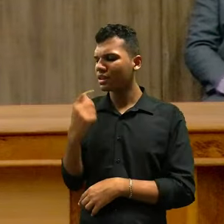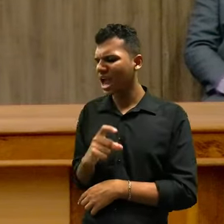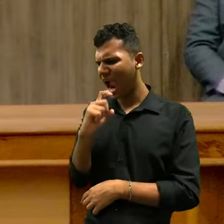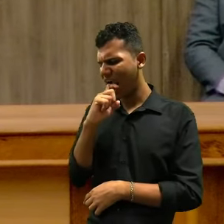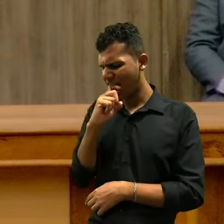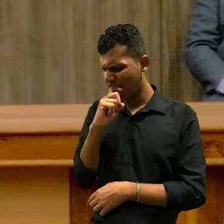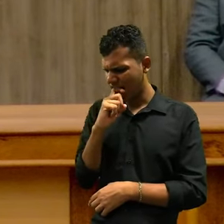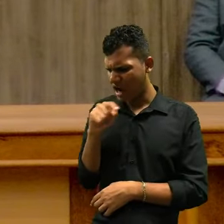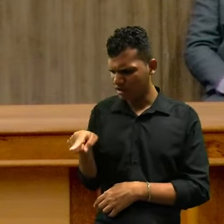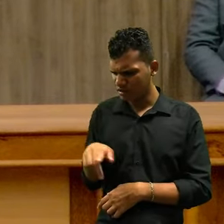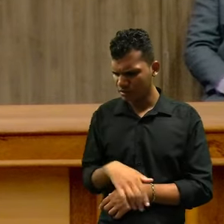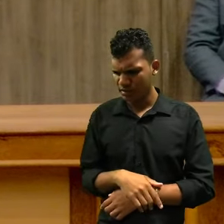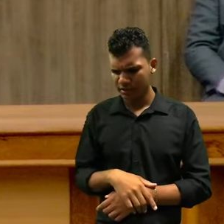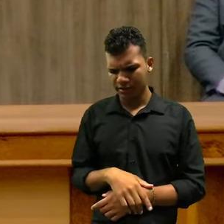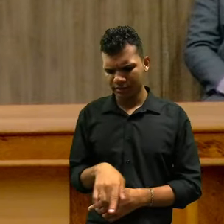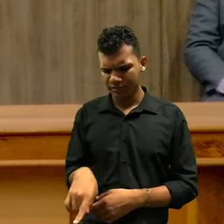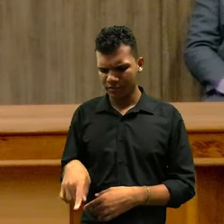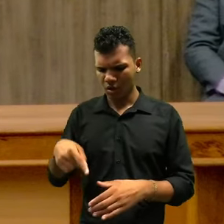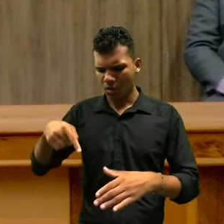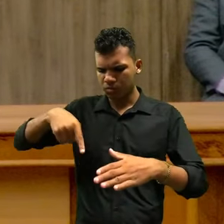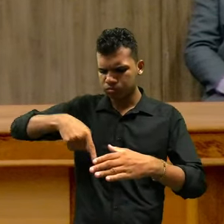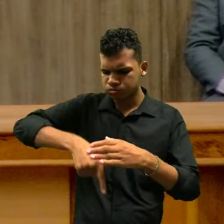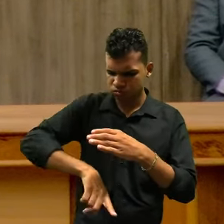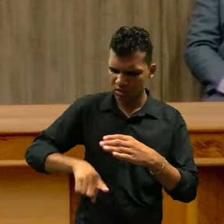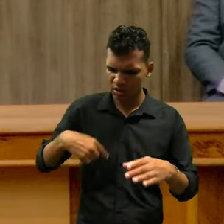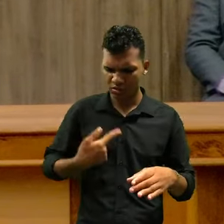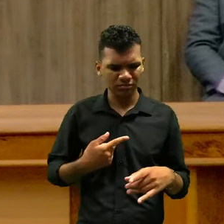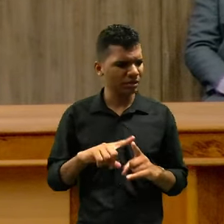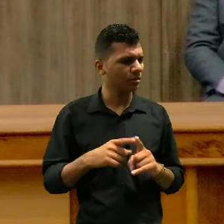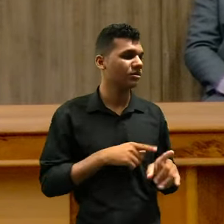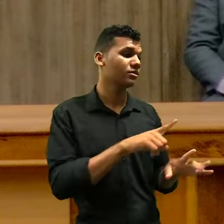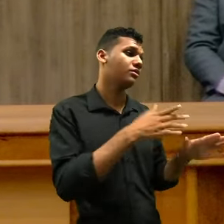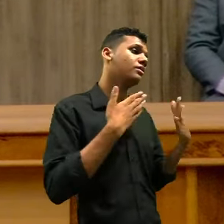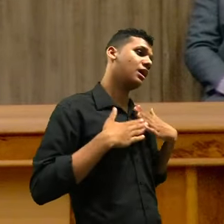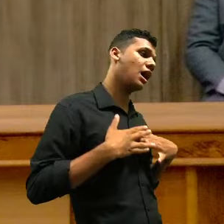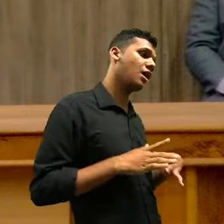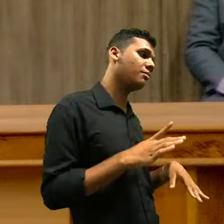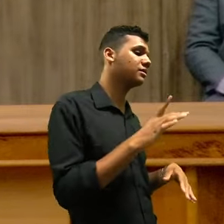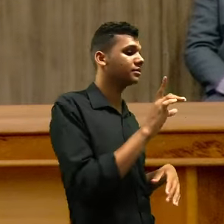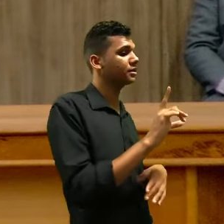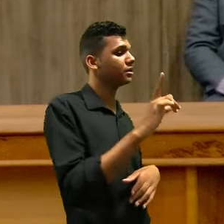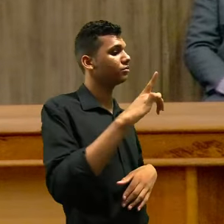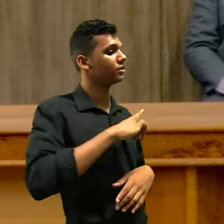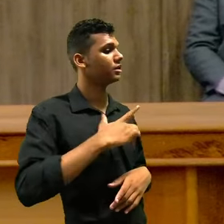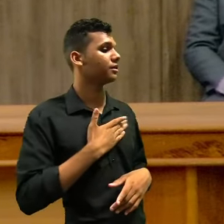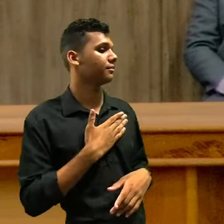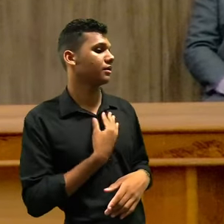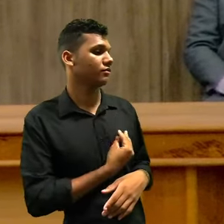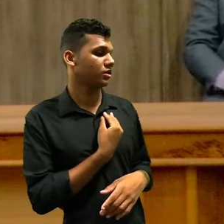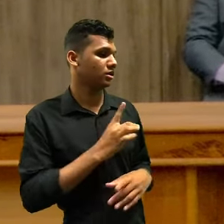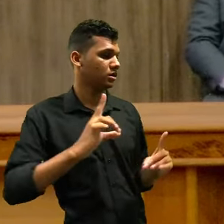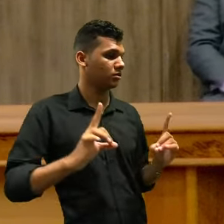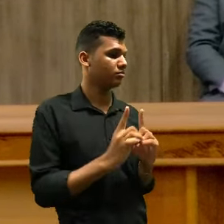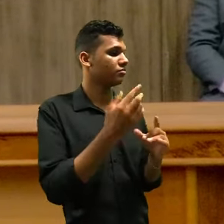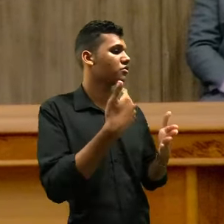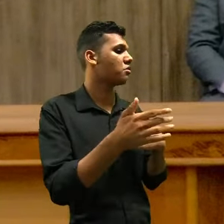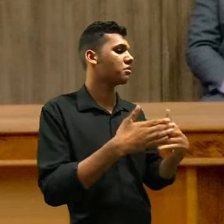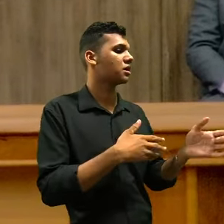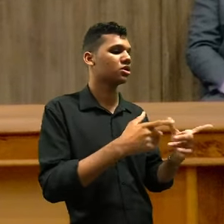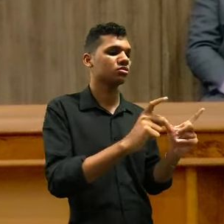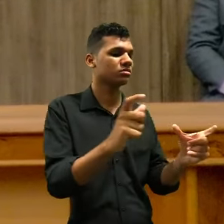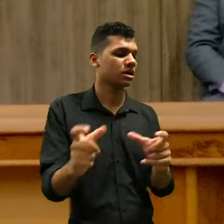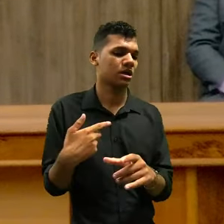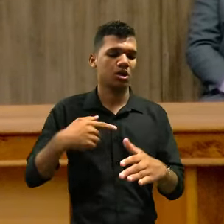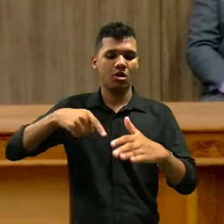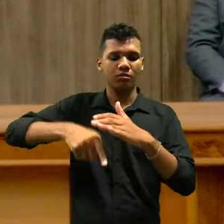poço é é Nossa ele disse não tem problema não pode ficar tranquilo eu tô com Deus Deus tá na minha vida aonde eu cavo da água Porque deixa eu te dizer